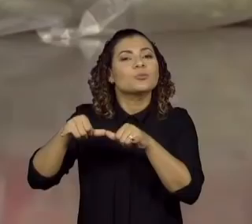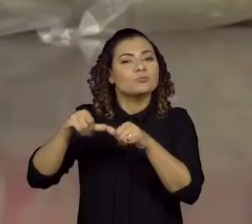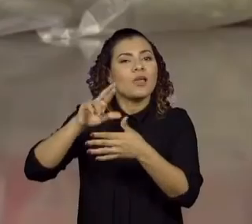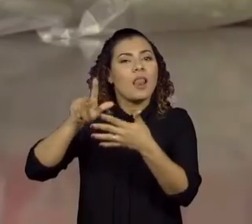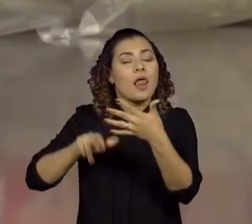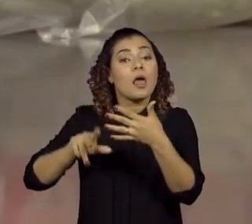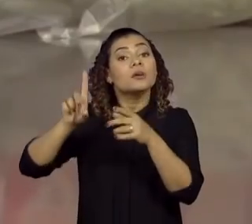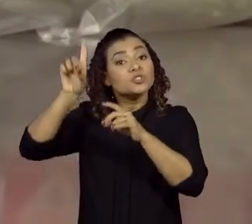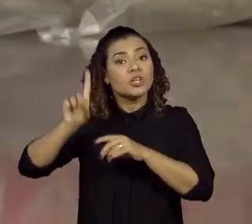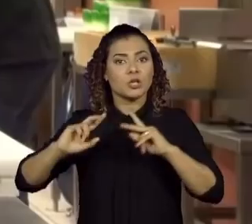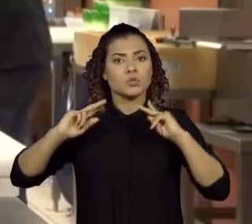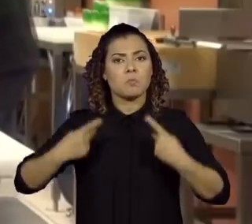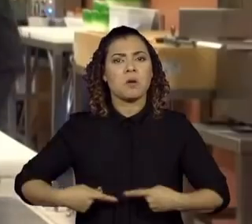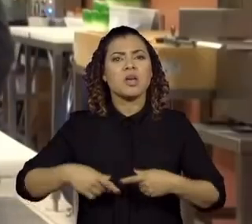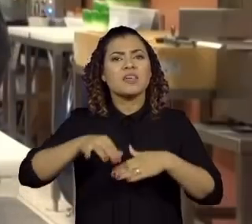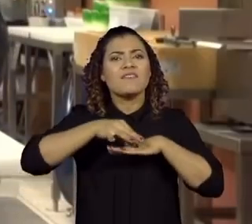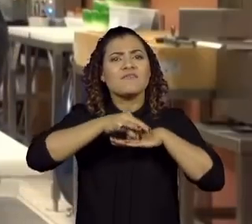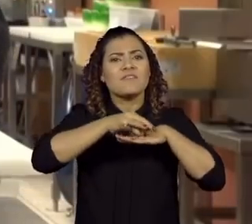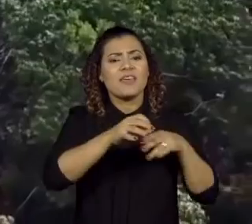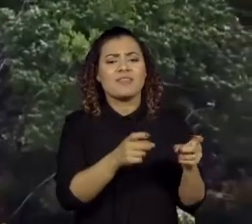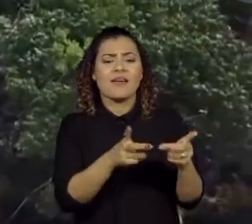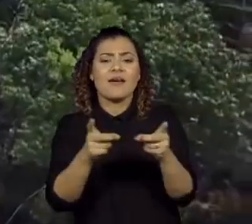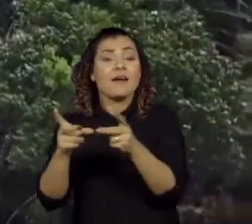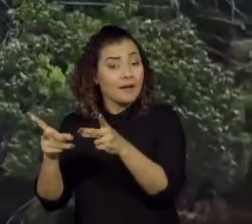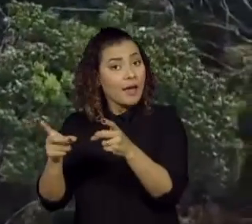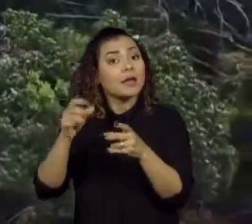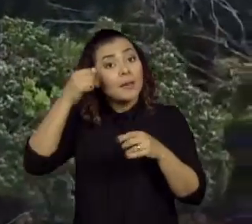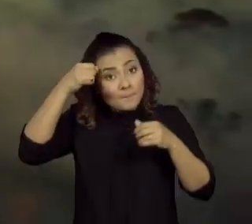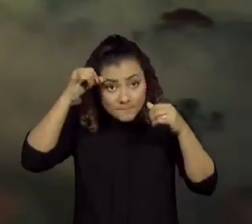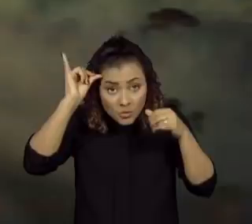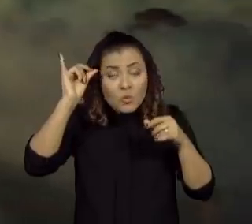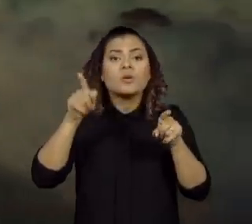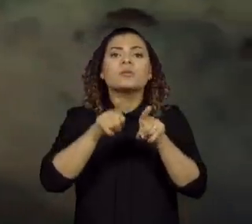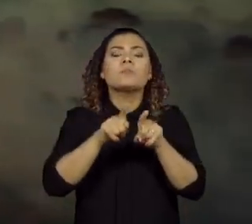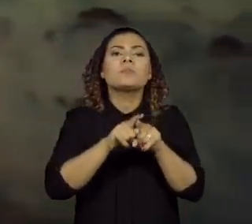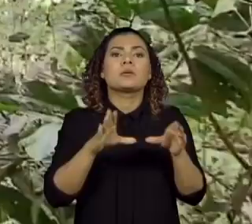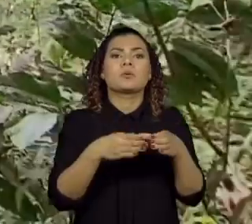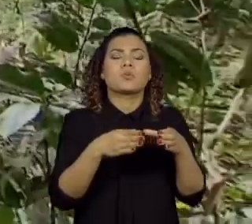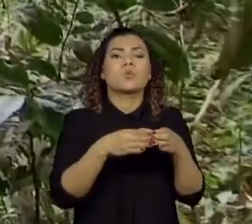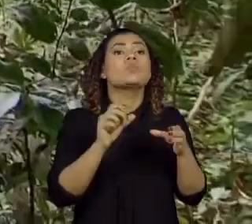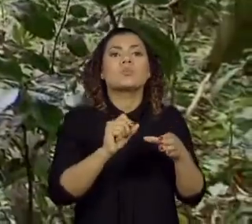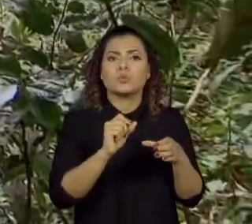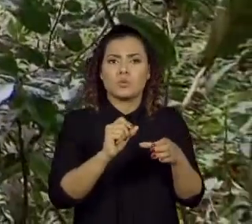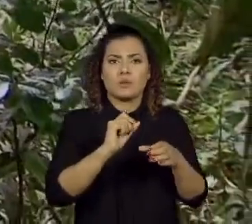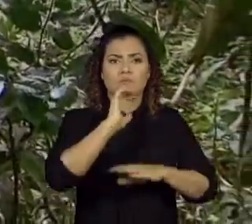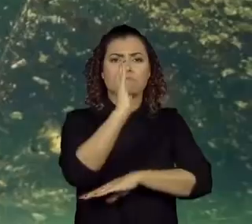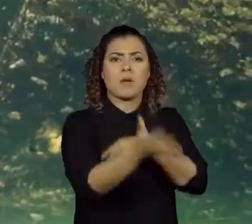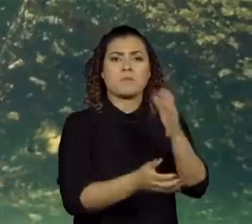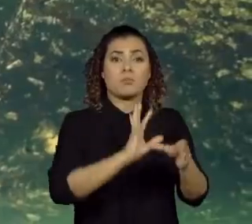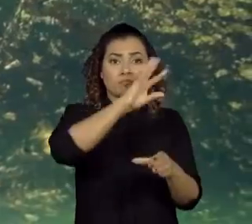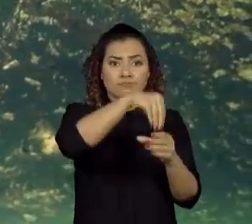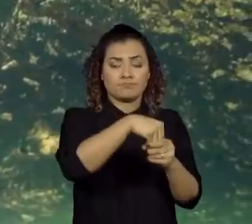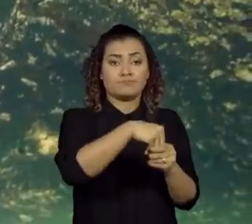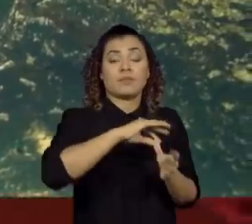humanos e venda de carne bovina ligada a desmatamentos na Amazônia.